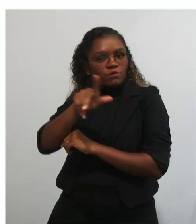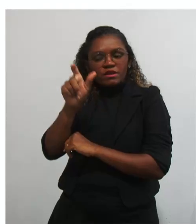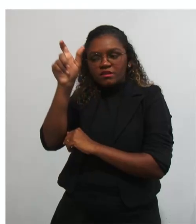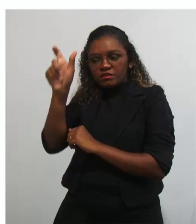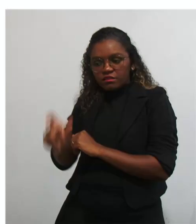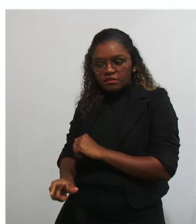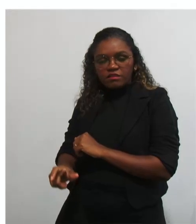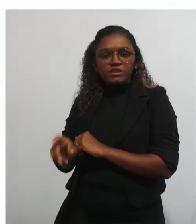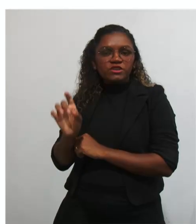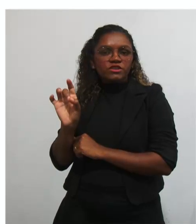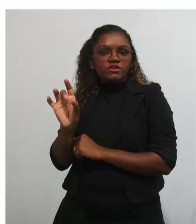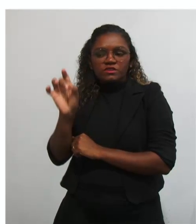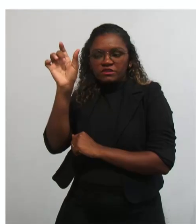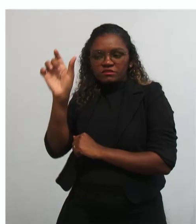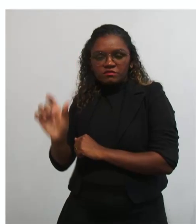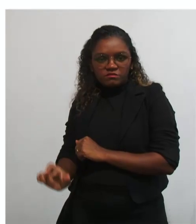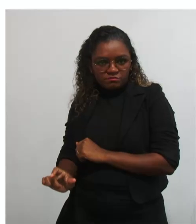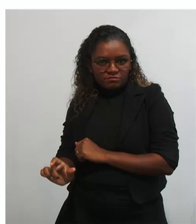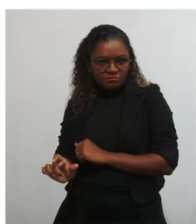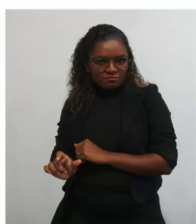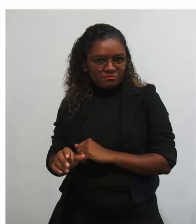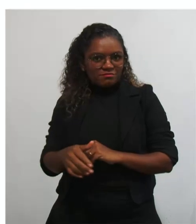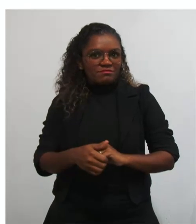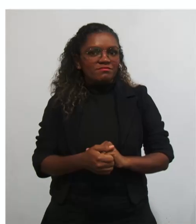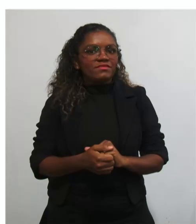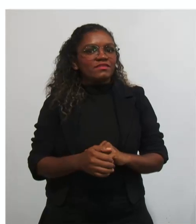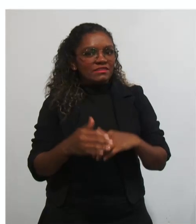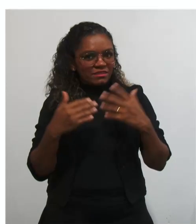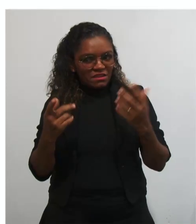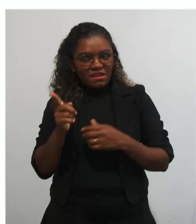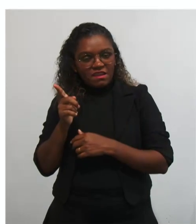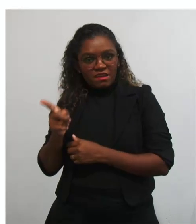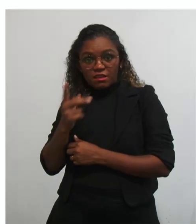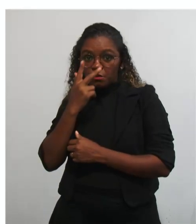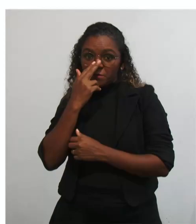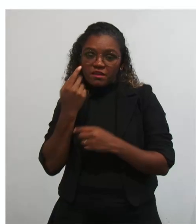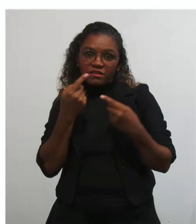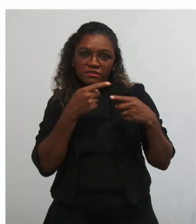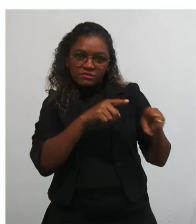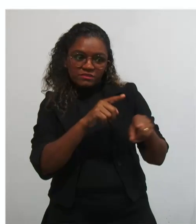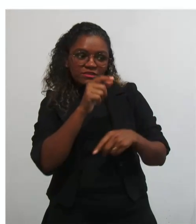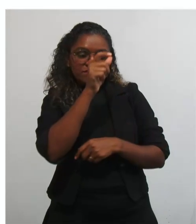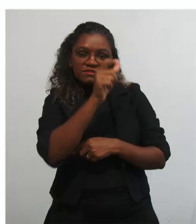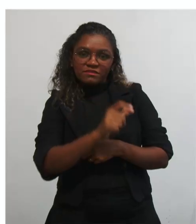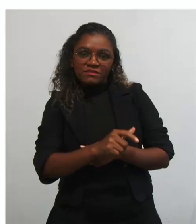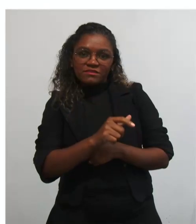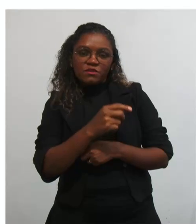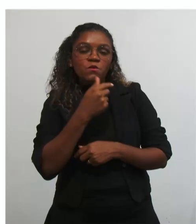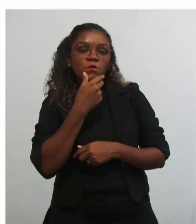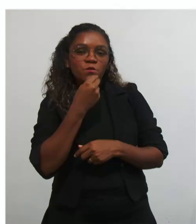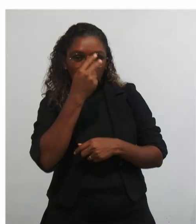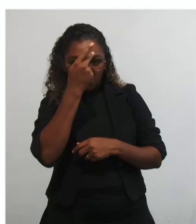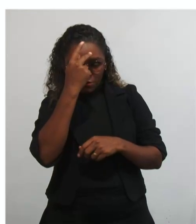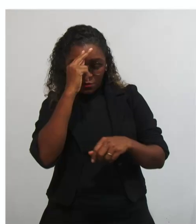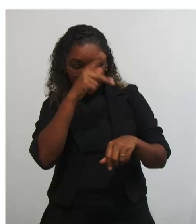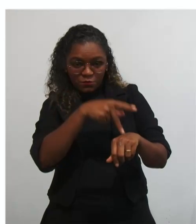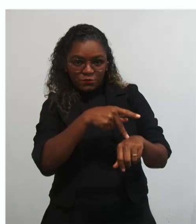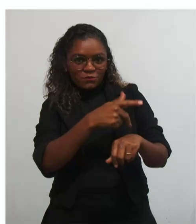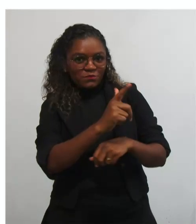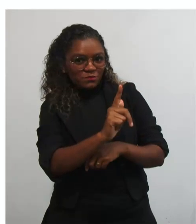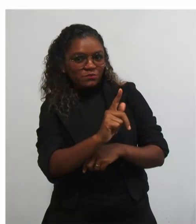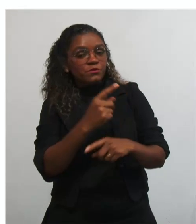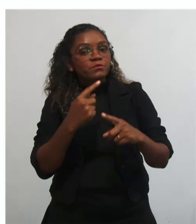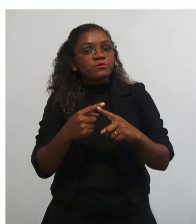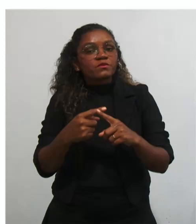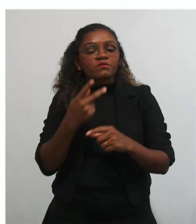uma crítica lá à questão da linguagem como expressão do pensamento, né? Mas pelo